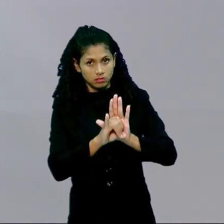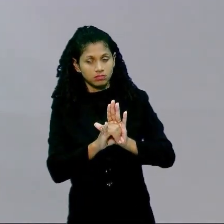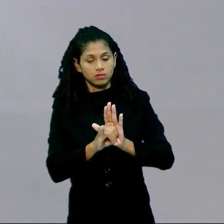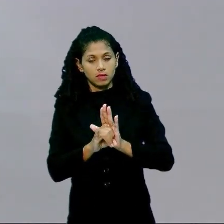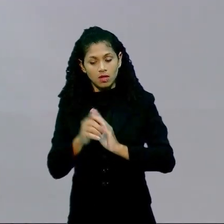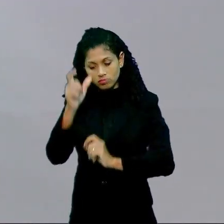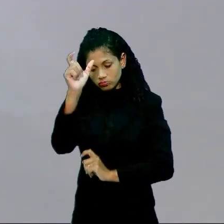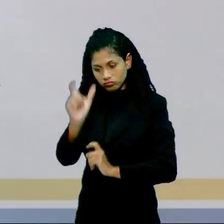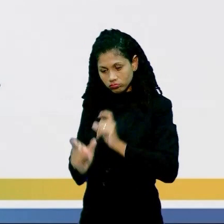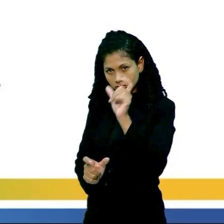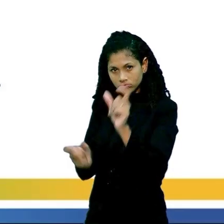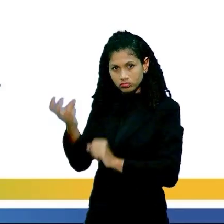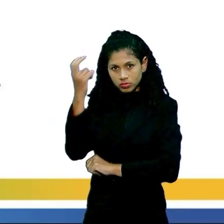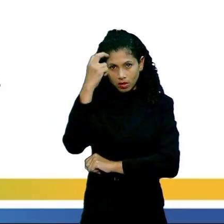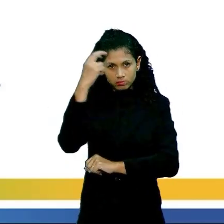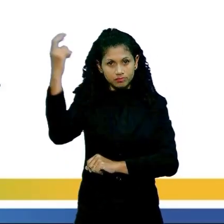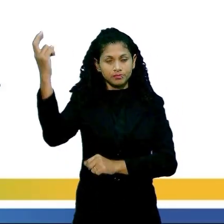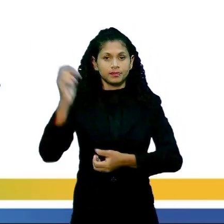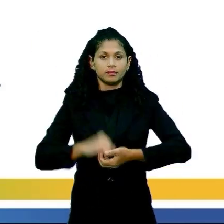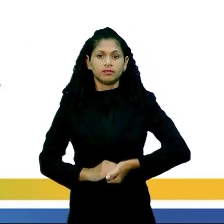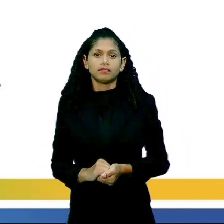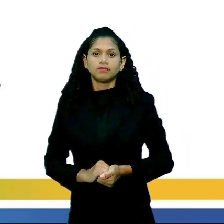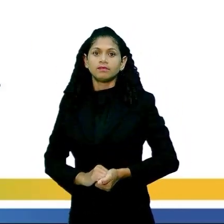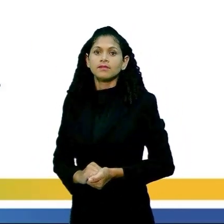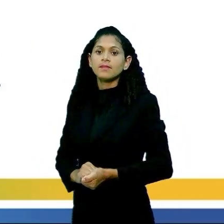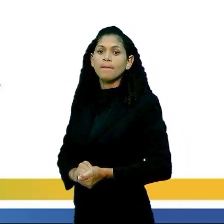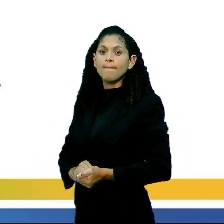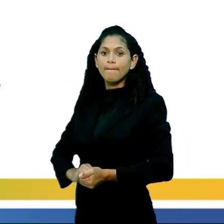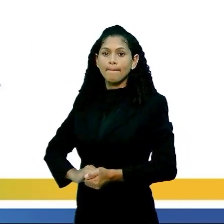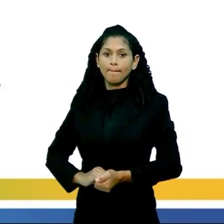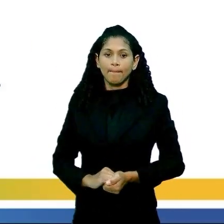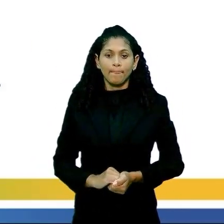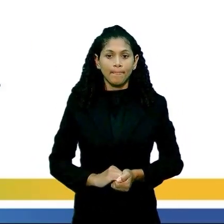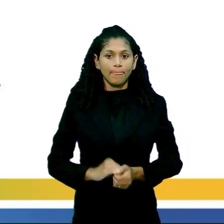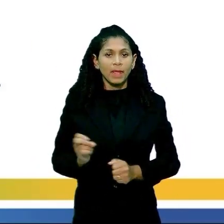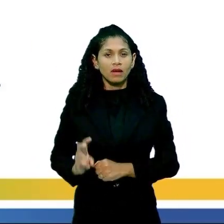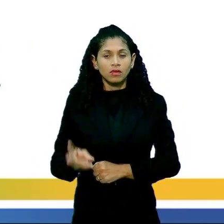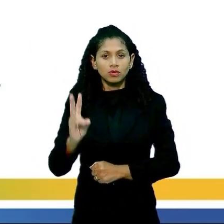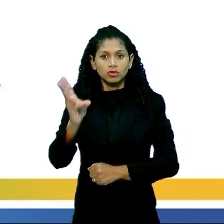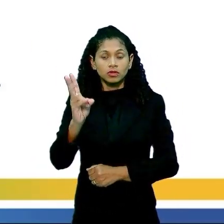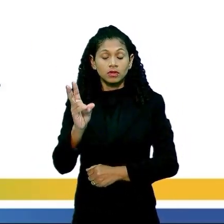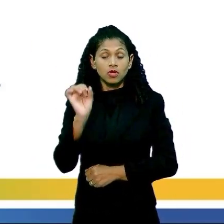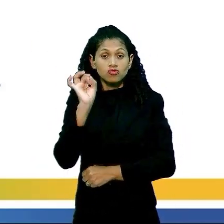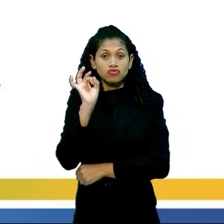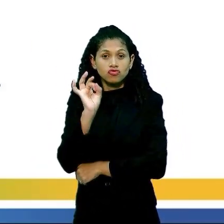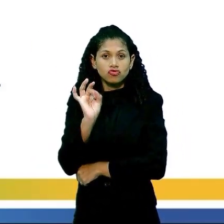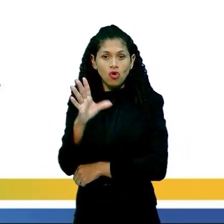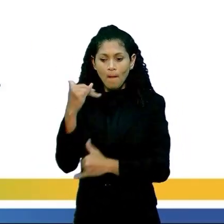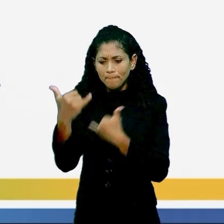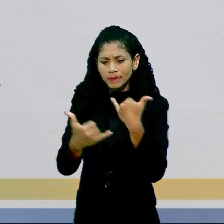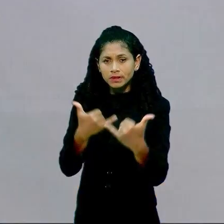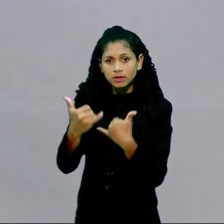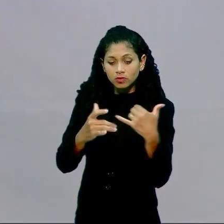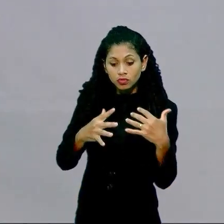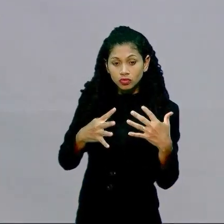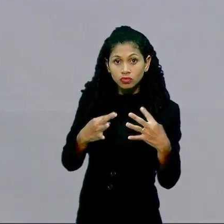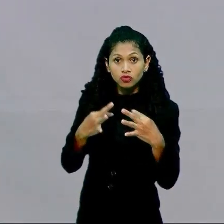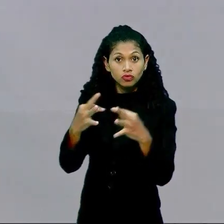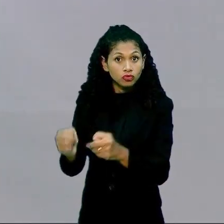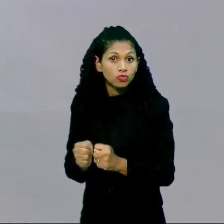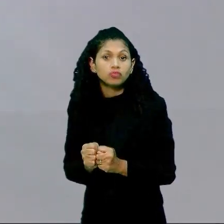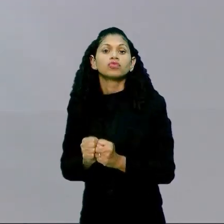construção de um ser. Tranquilo? Compreendido isso, a gente já segue aqui, ó. Só é brincadeira quando todos estão divertindo, porque é outra